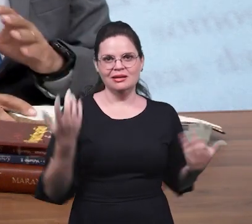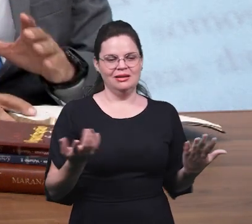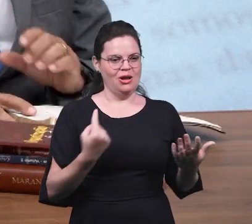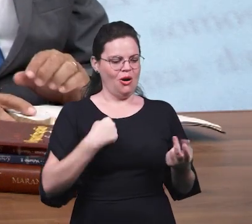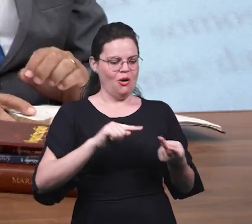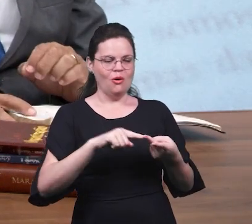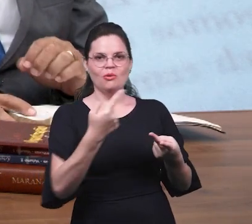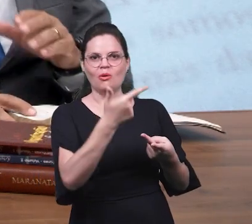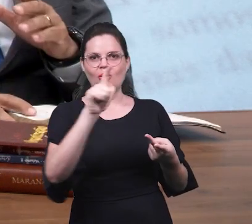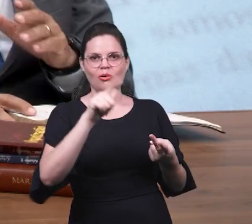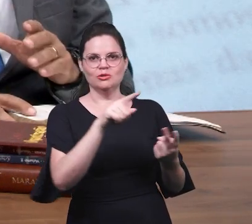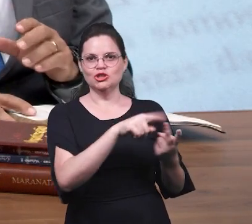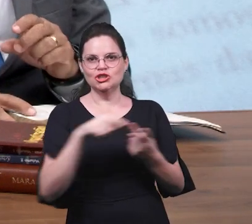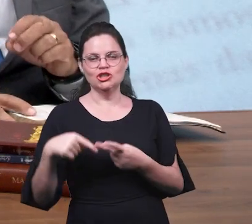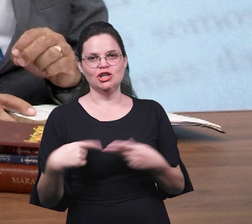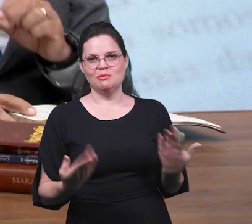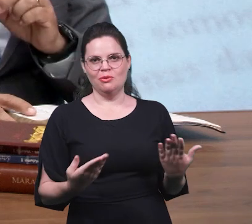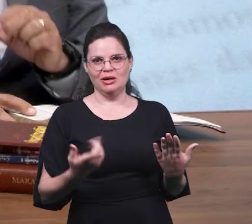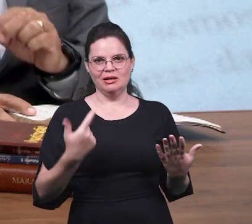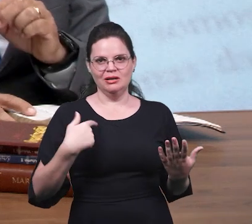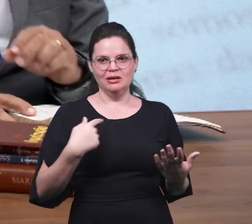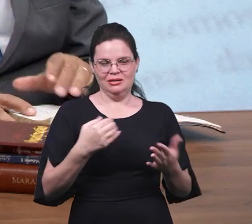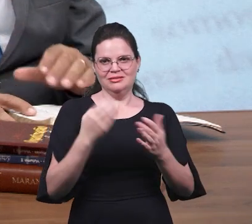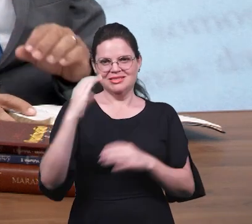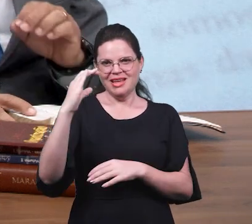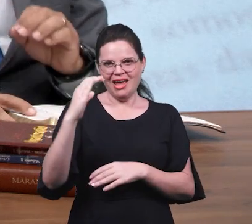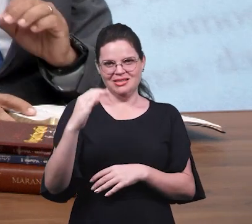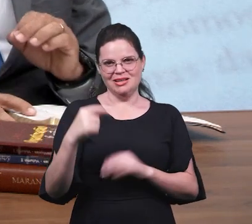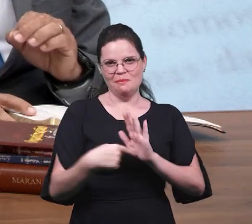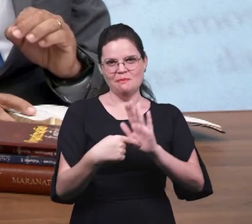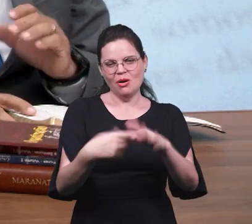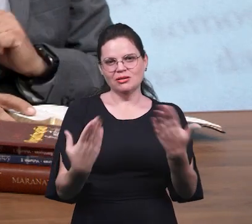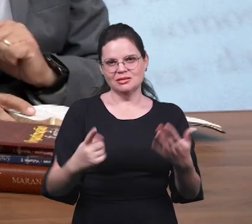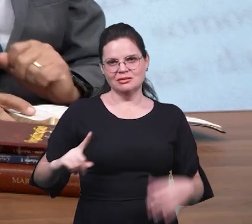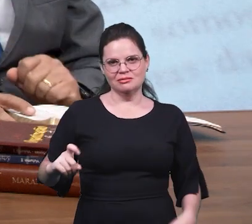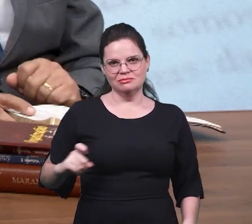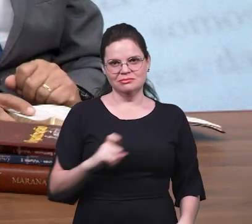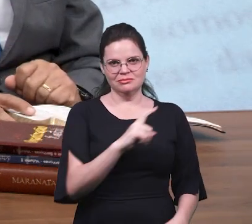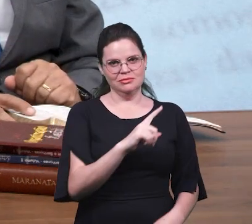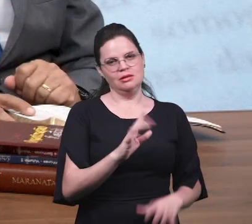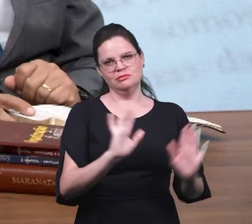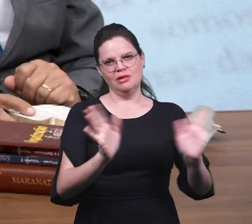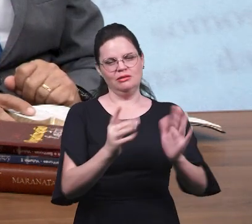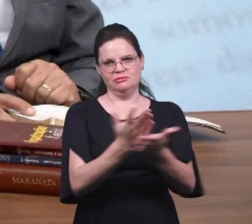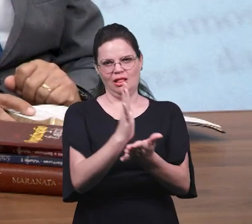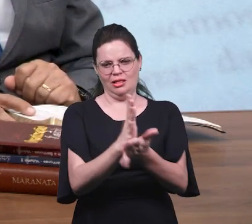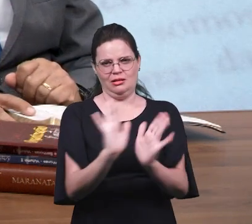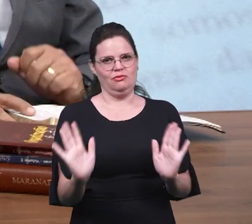ou hominídeos, como propõe o cientificismo popular moderno.